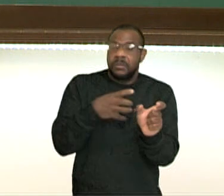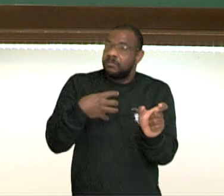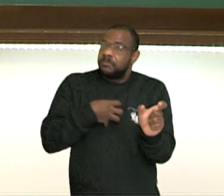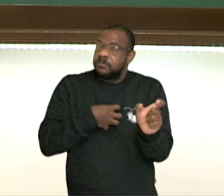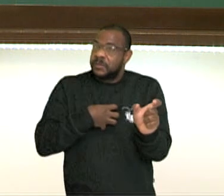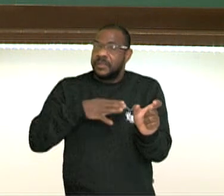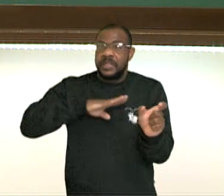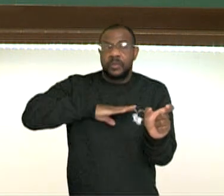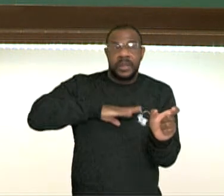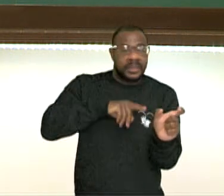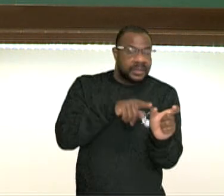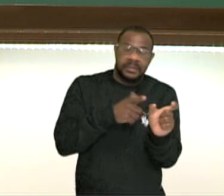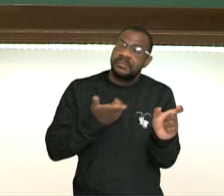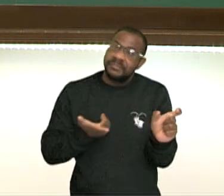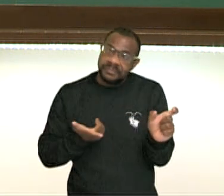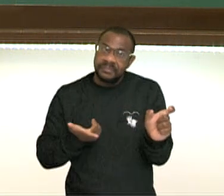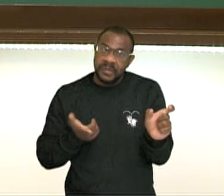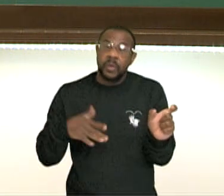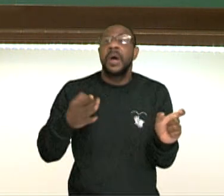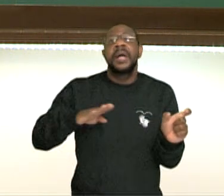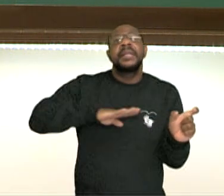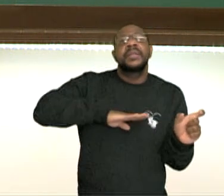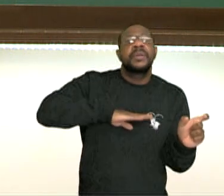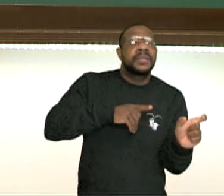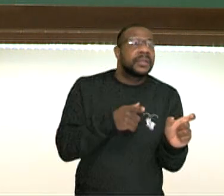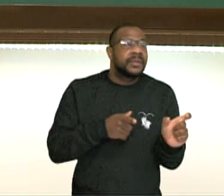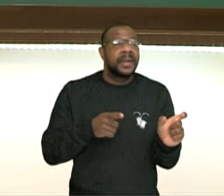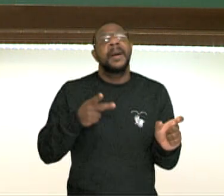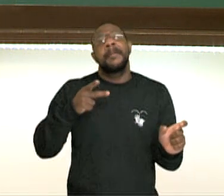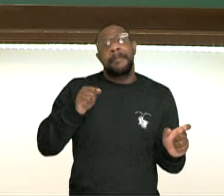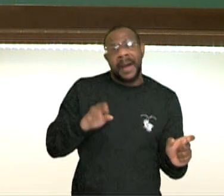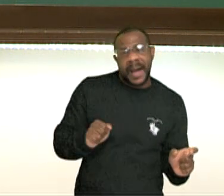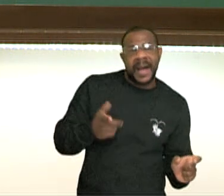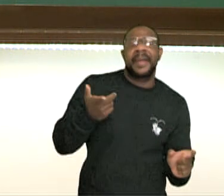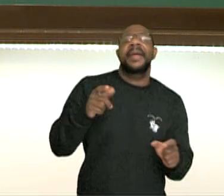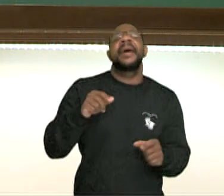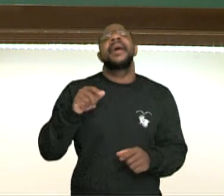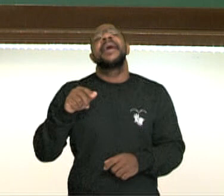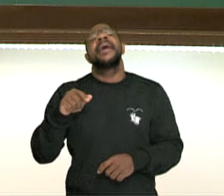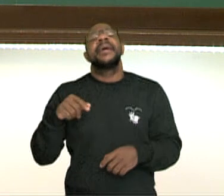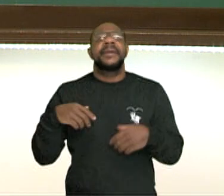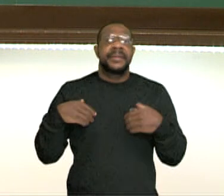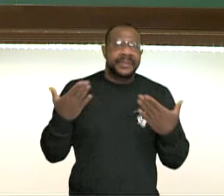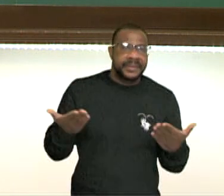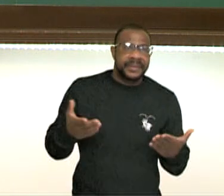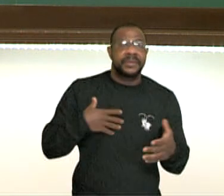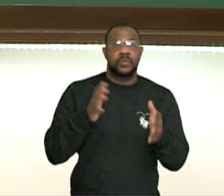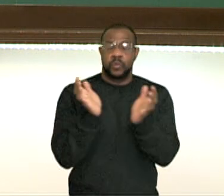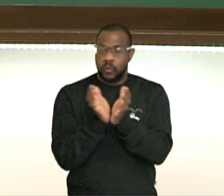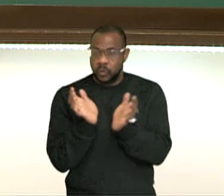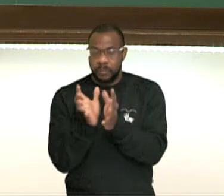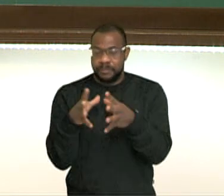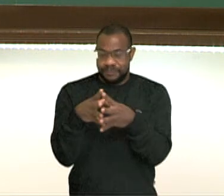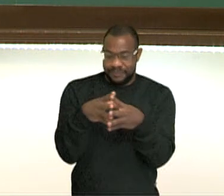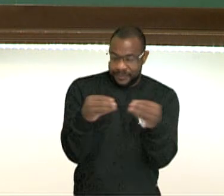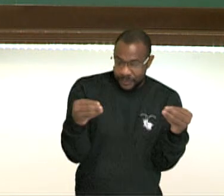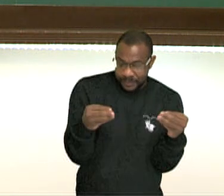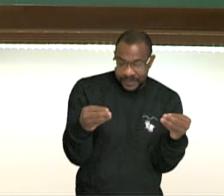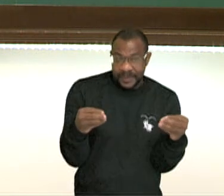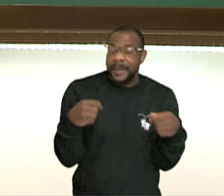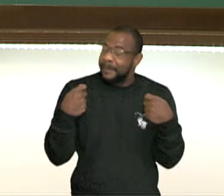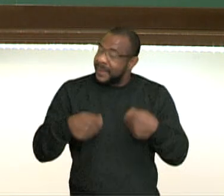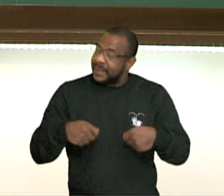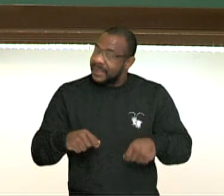Então, qual é a condição? Para que se considere uma espécie em extinção, ela